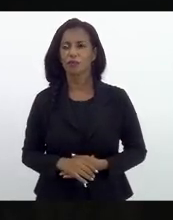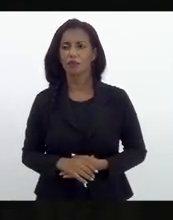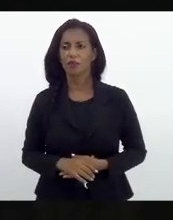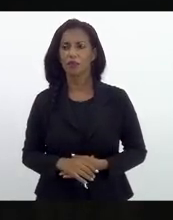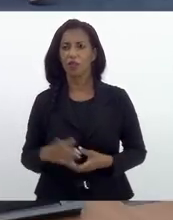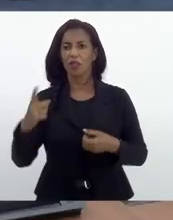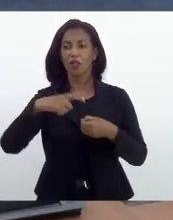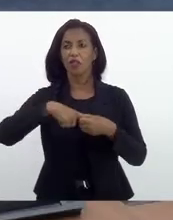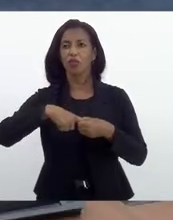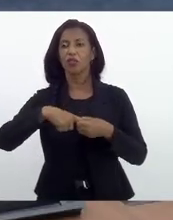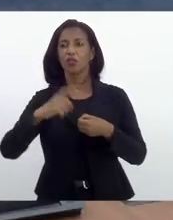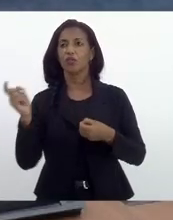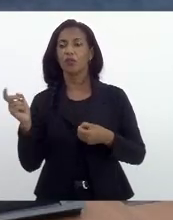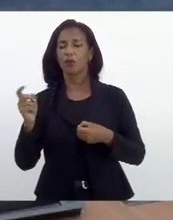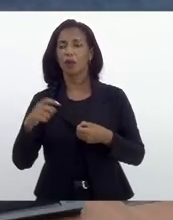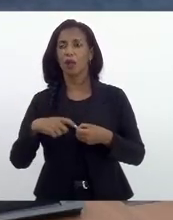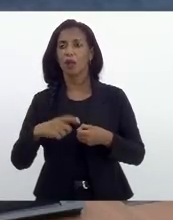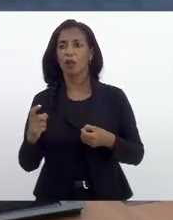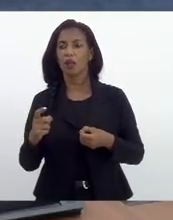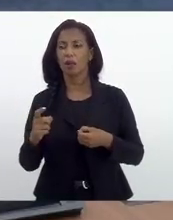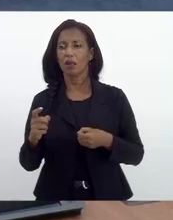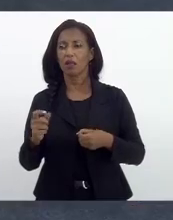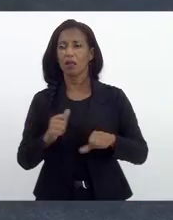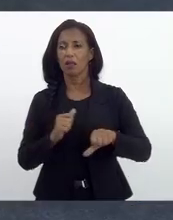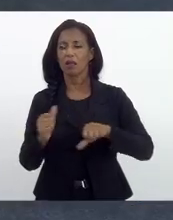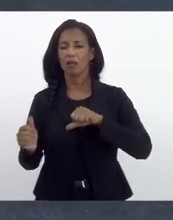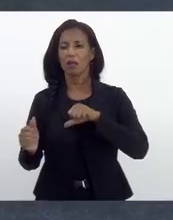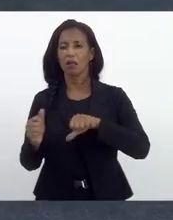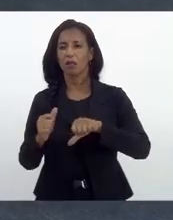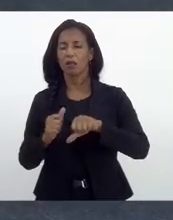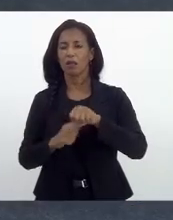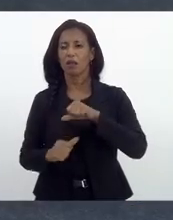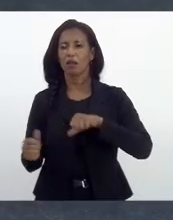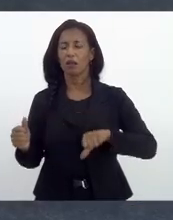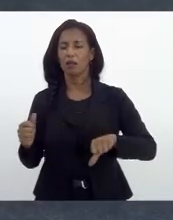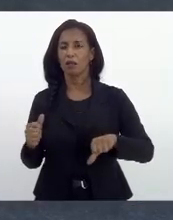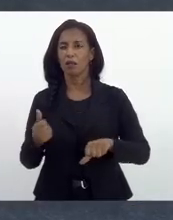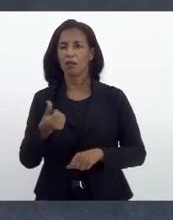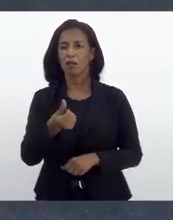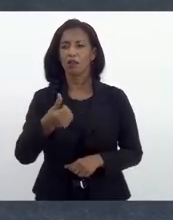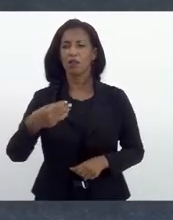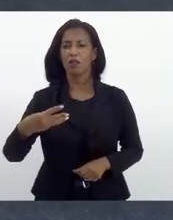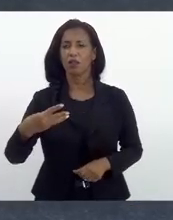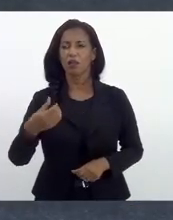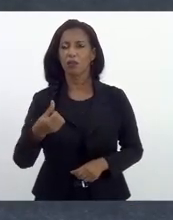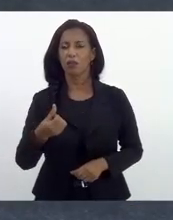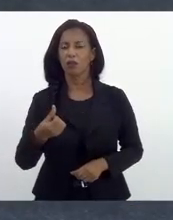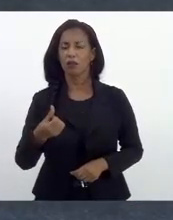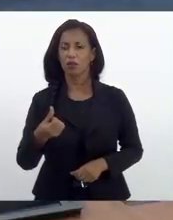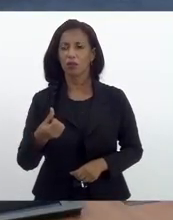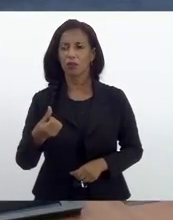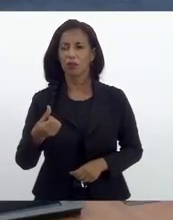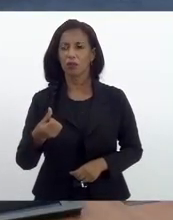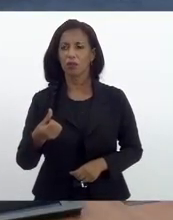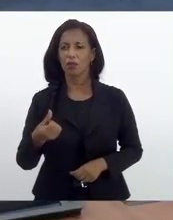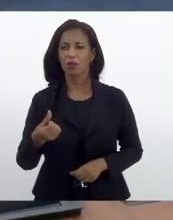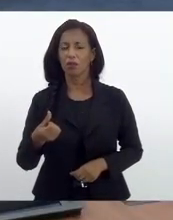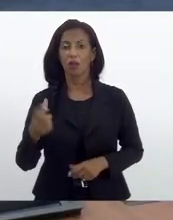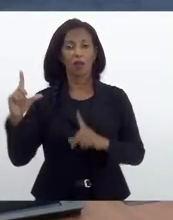desvinculação do servidor a regra de transição da segurança não, 62 62 anos tem a lei federal a gente não pode